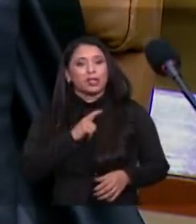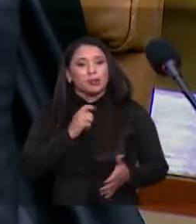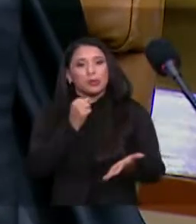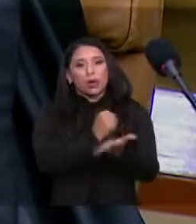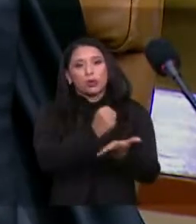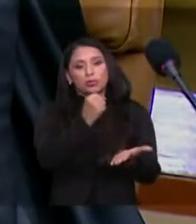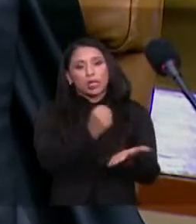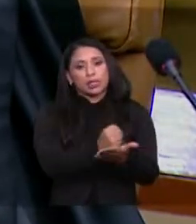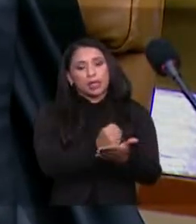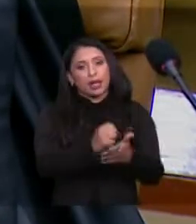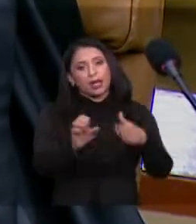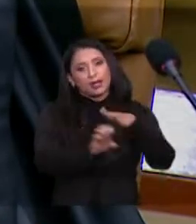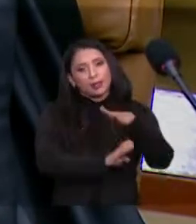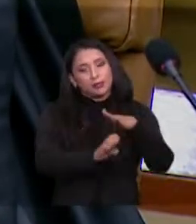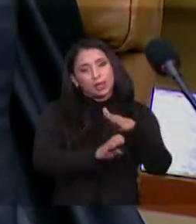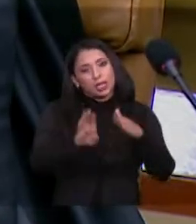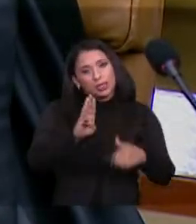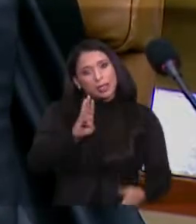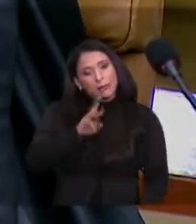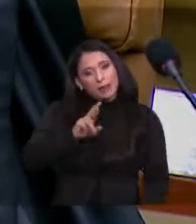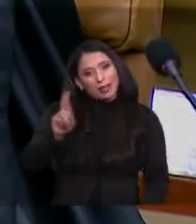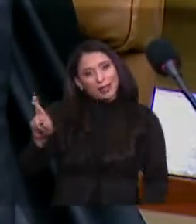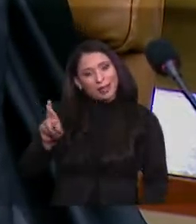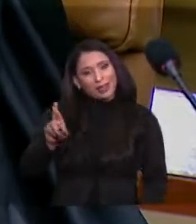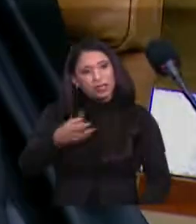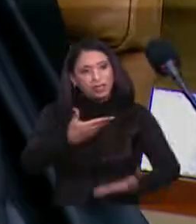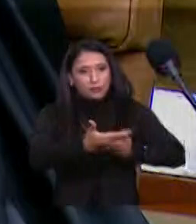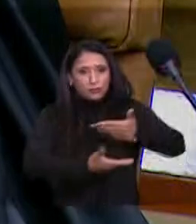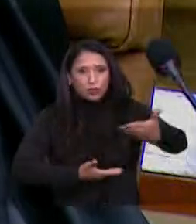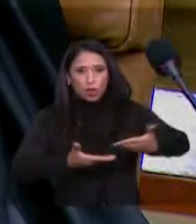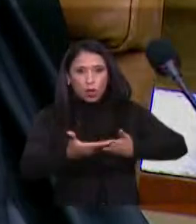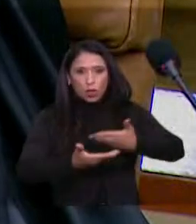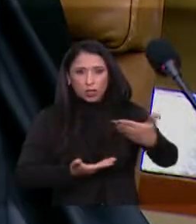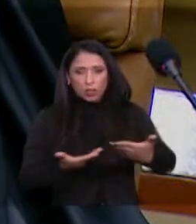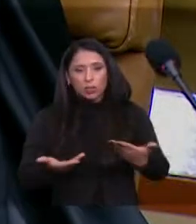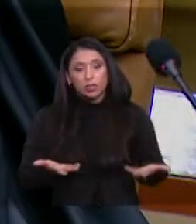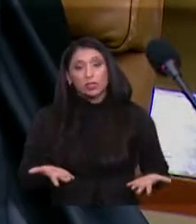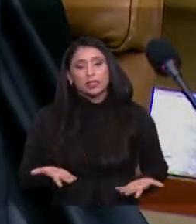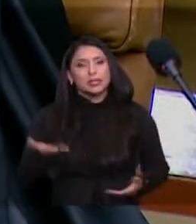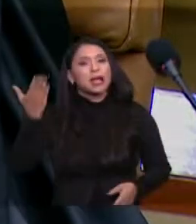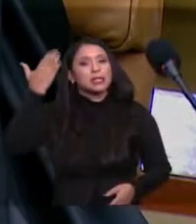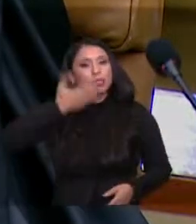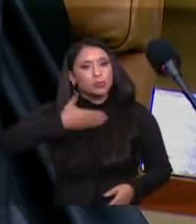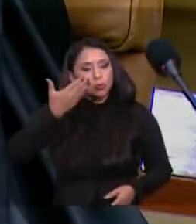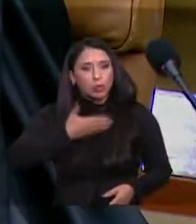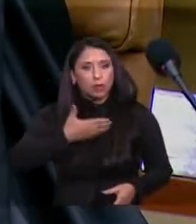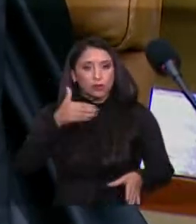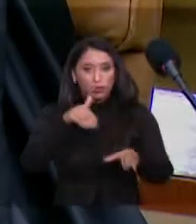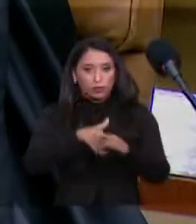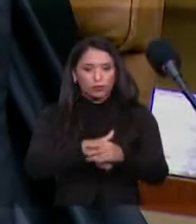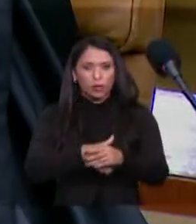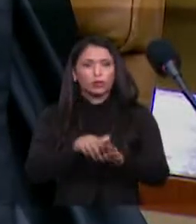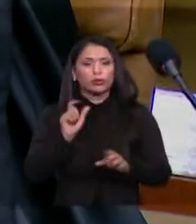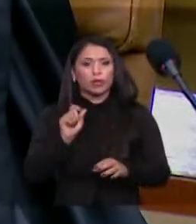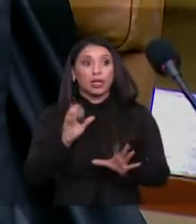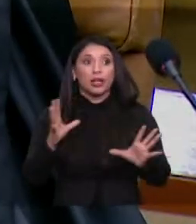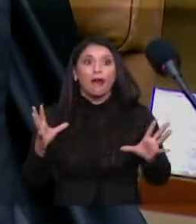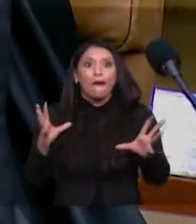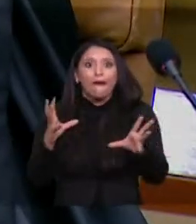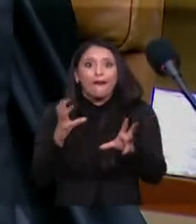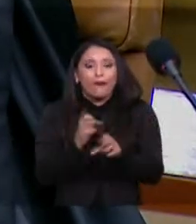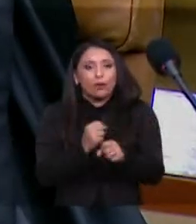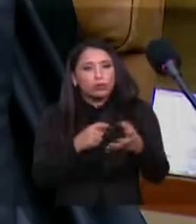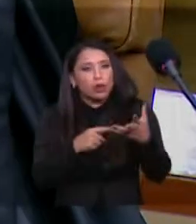contratações da BR distribuidora Quais são as provas que apresentei no voto sobre isso a um conjunto